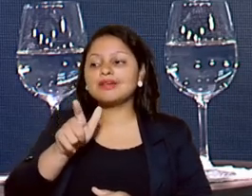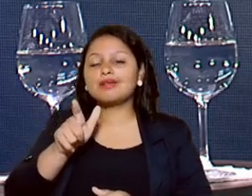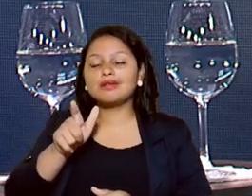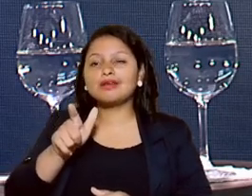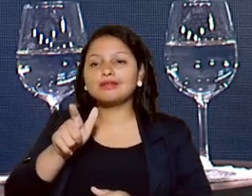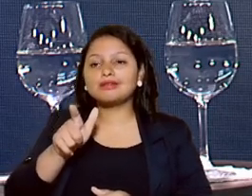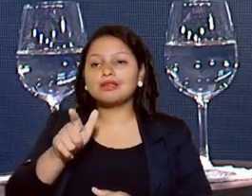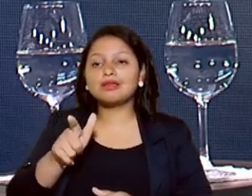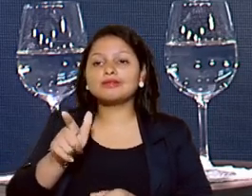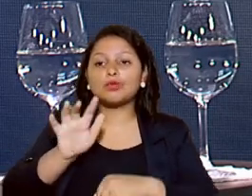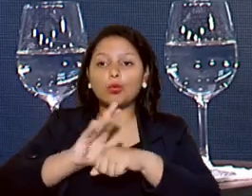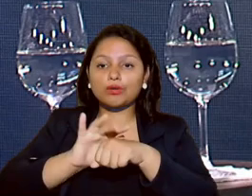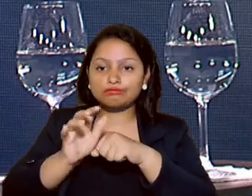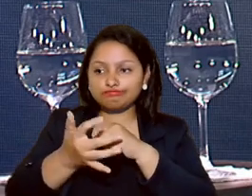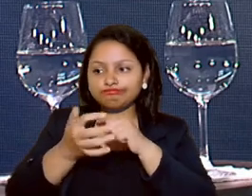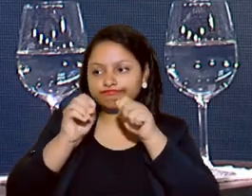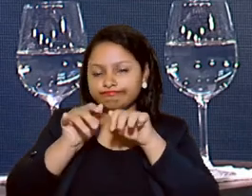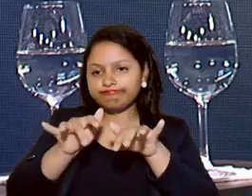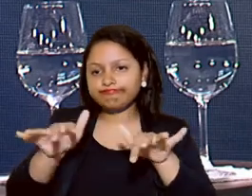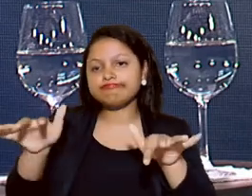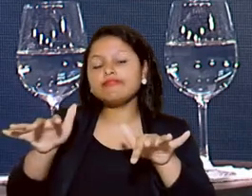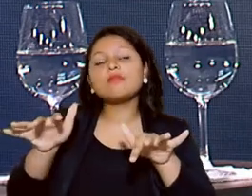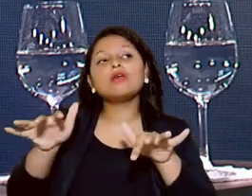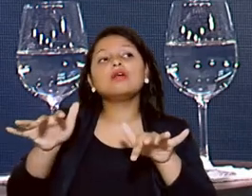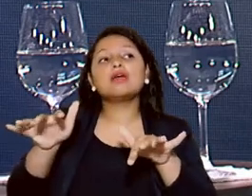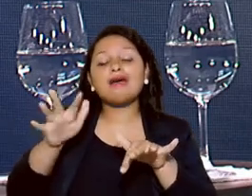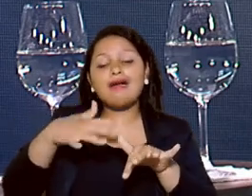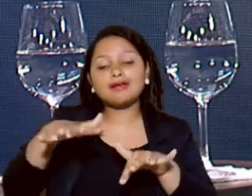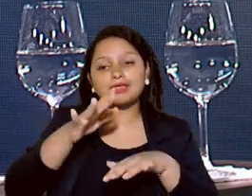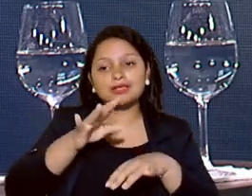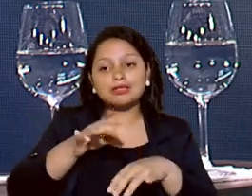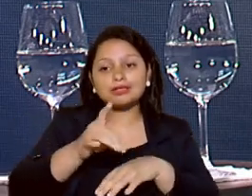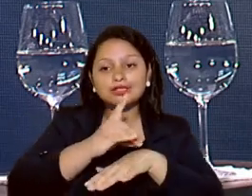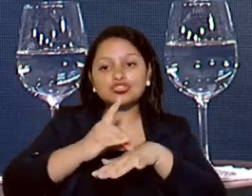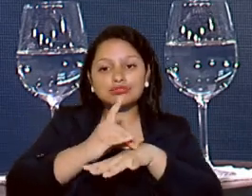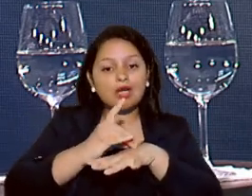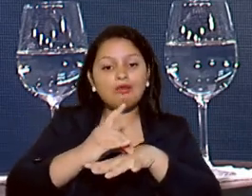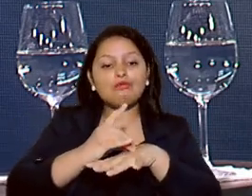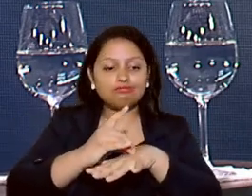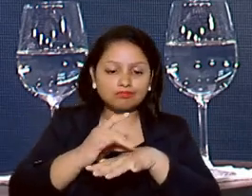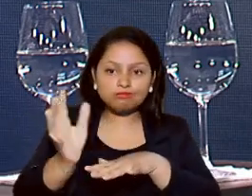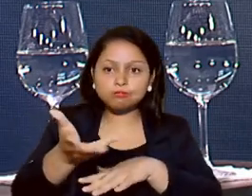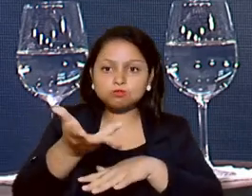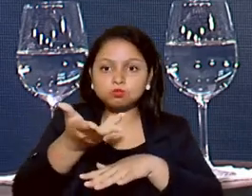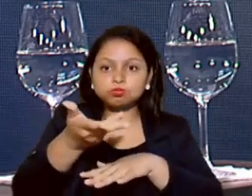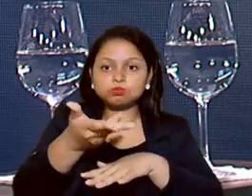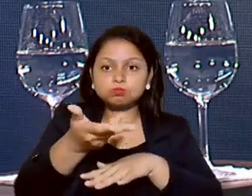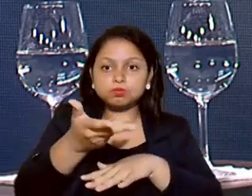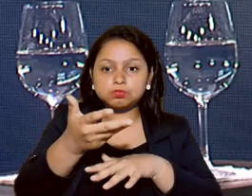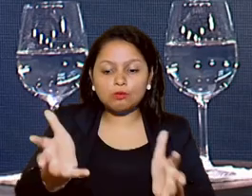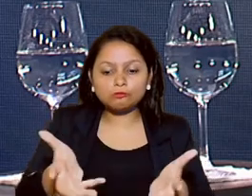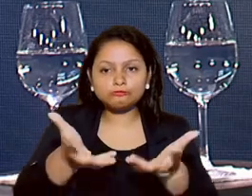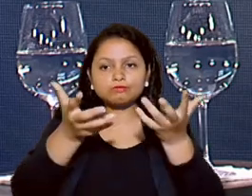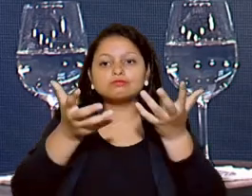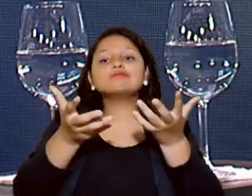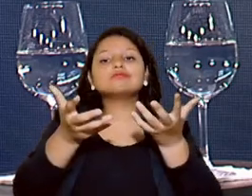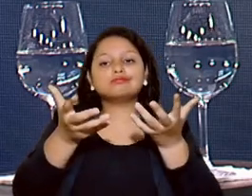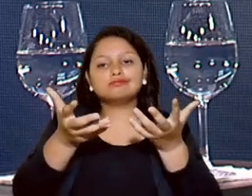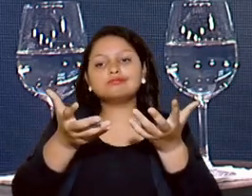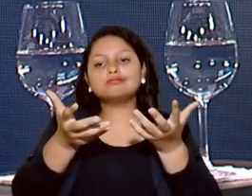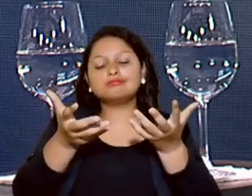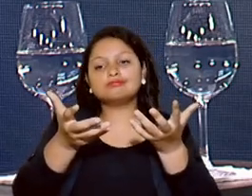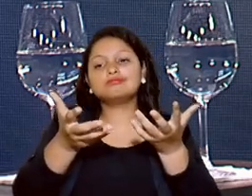ele acabou acelerando muita coisa que talvez a gente iria ver daqui a cinco anos então essa velocidade